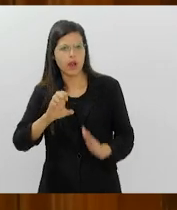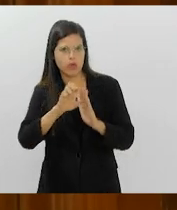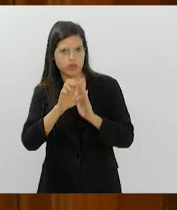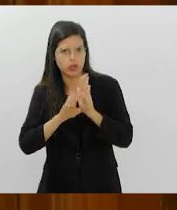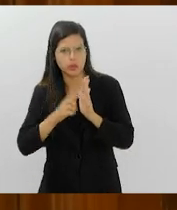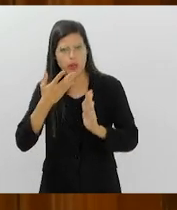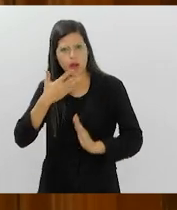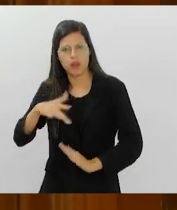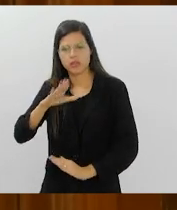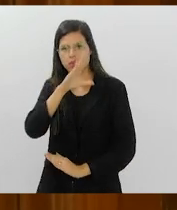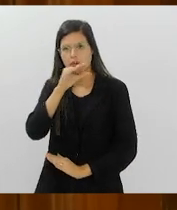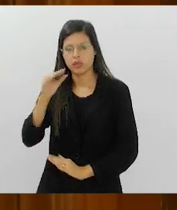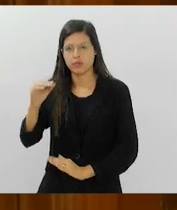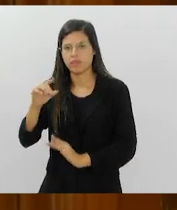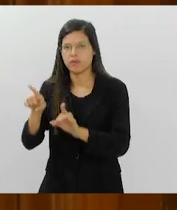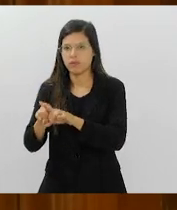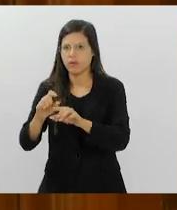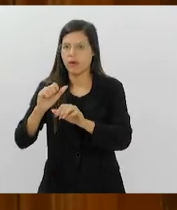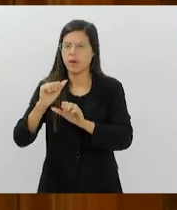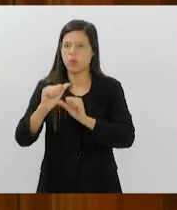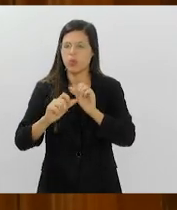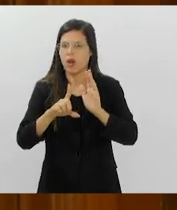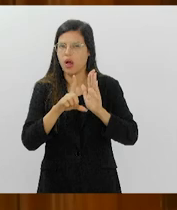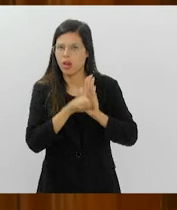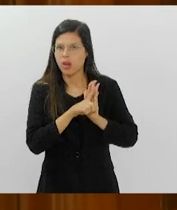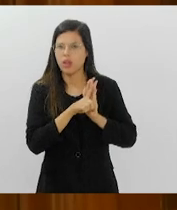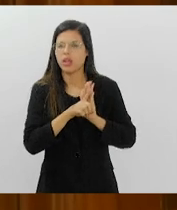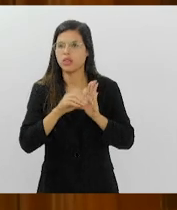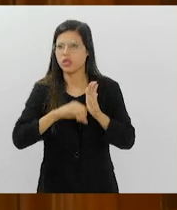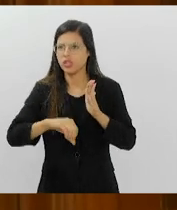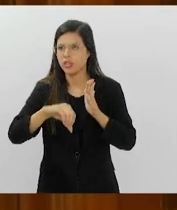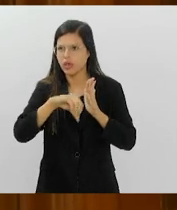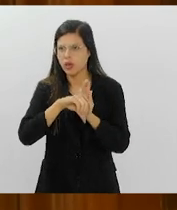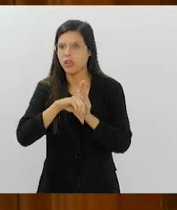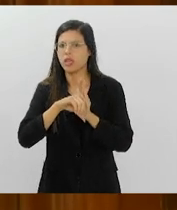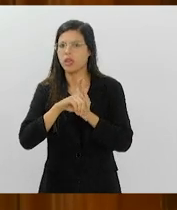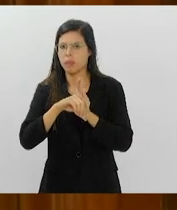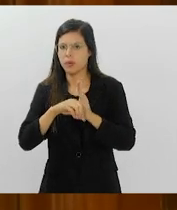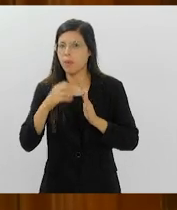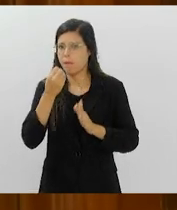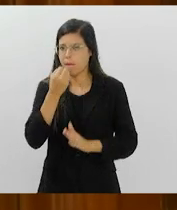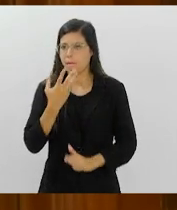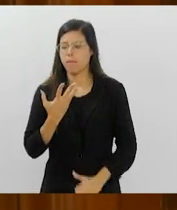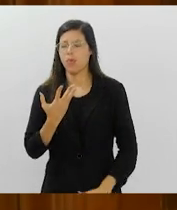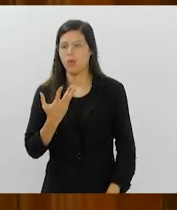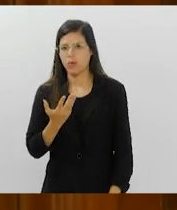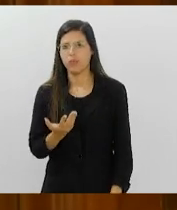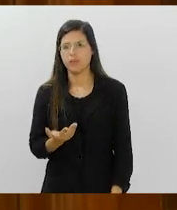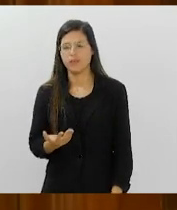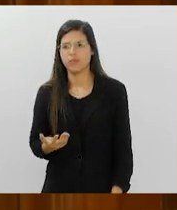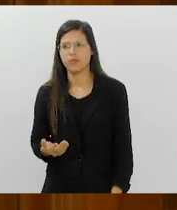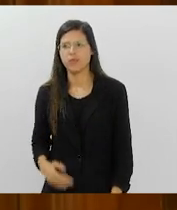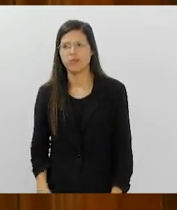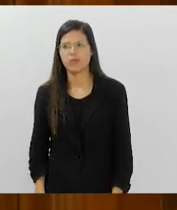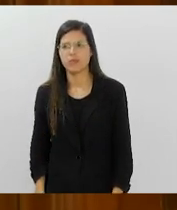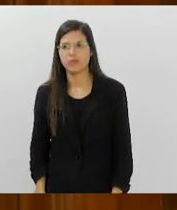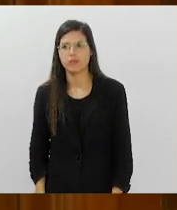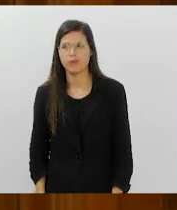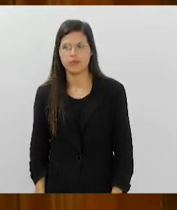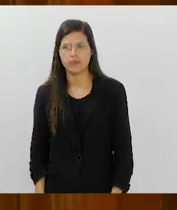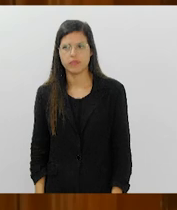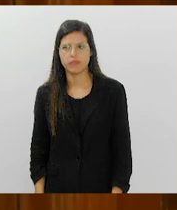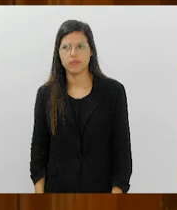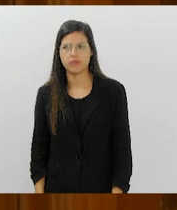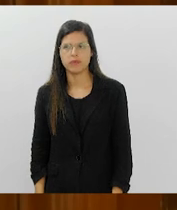hediondos. Inovação máxima, muito bom, que também um dos produtos que